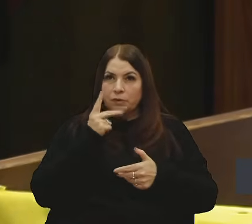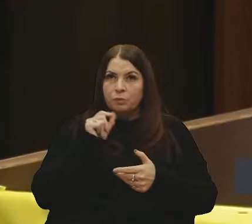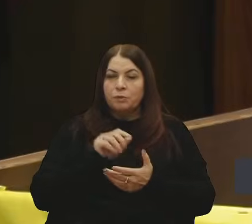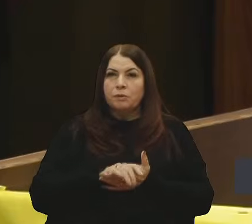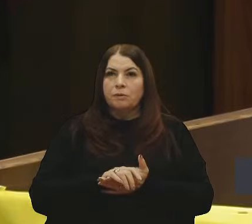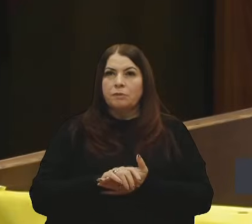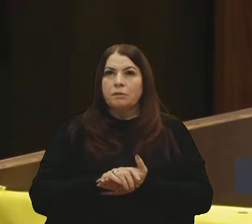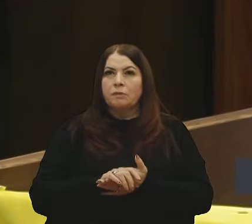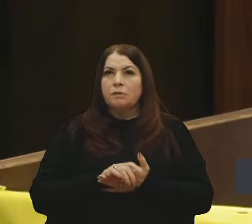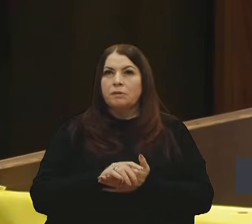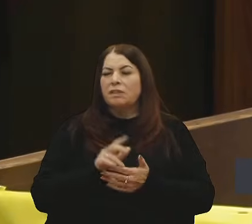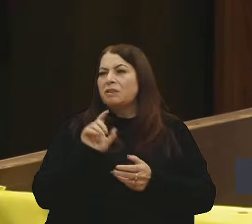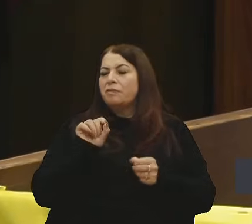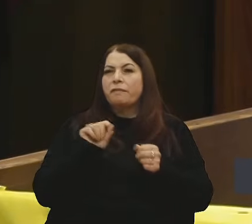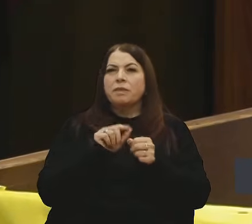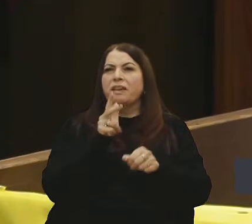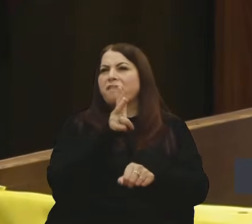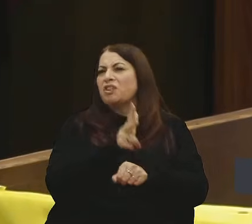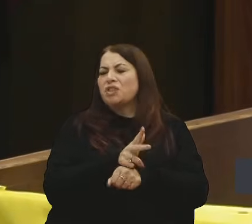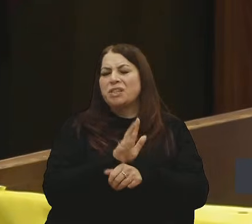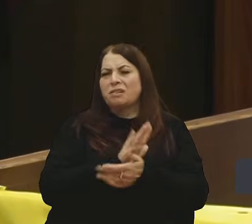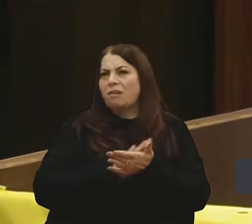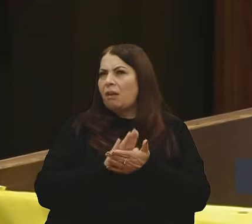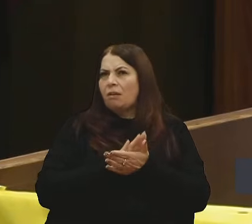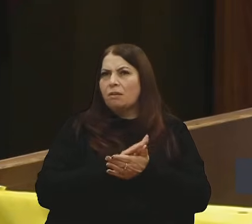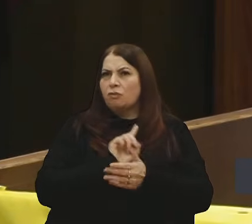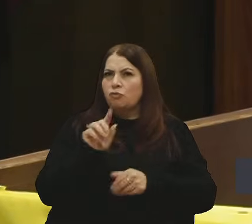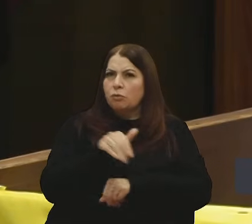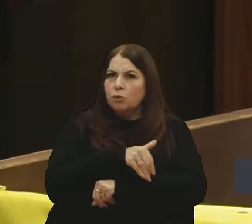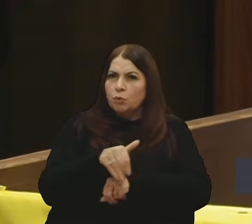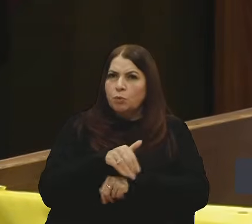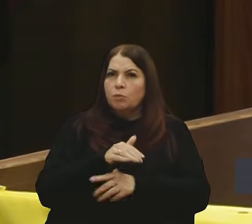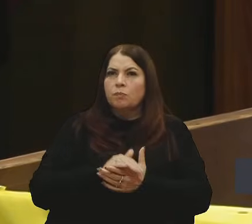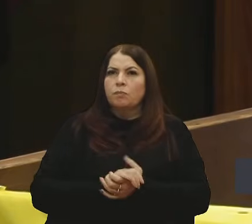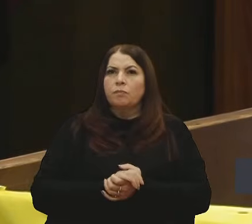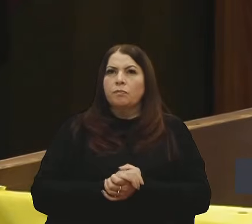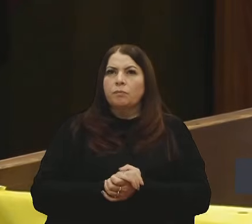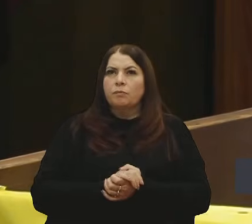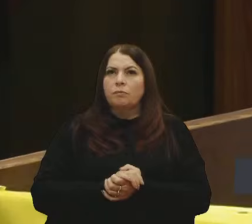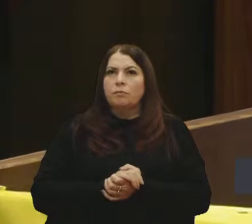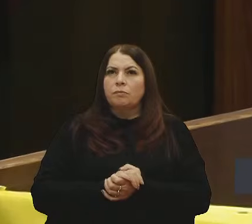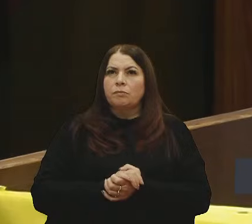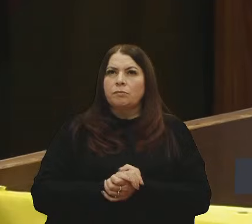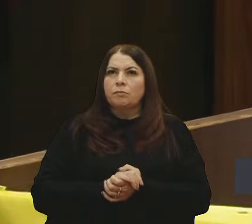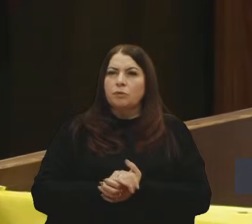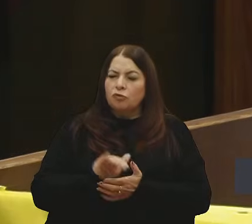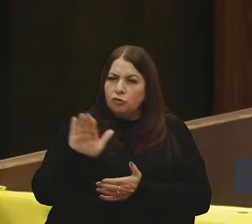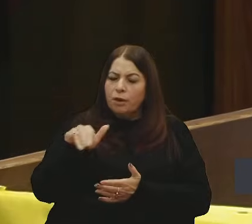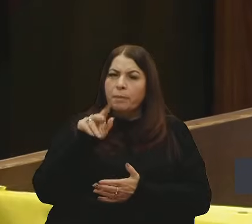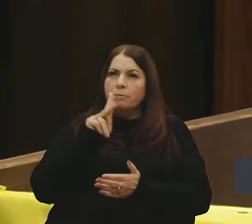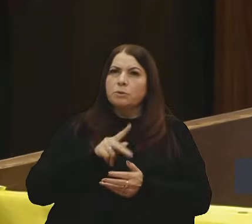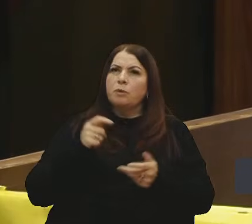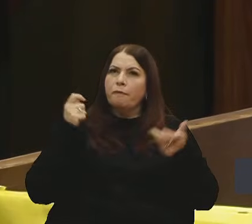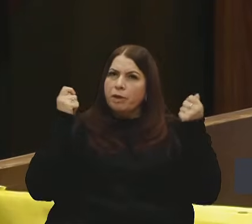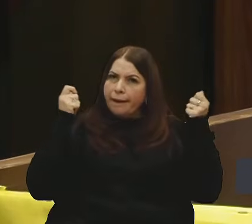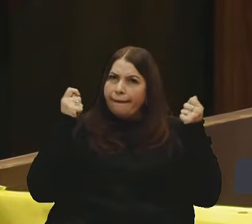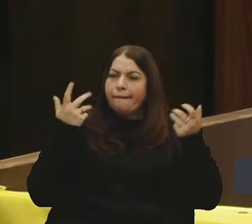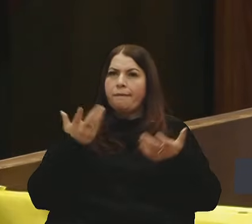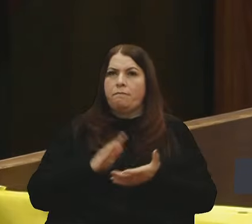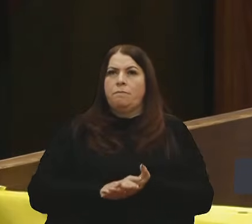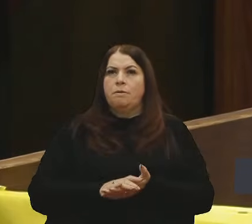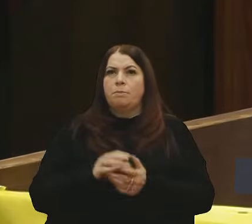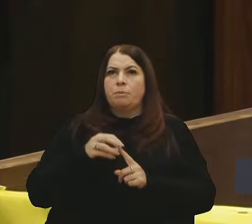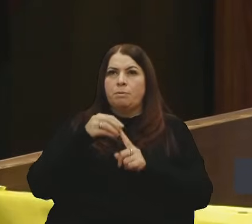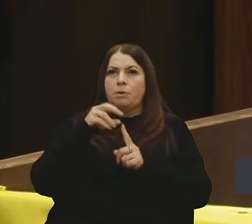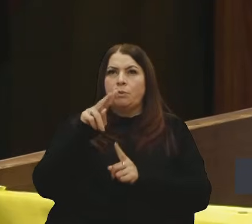Não é fazer só videozinho, nem nada, é chegar nas ruas e chamar pessoas. Fazer greve, principalmente lá na